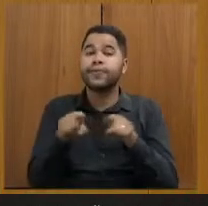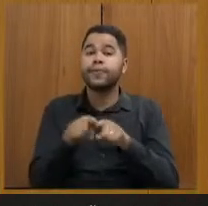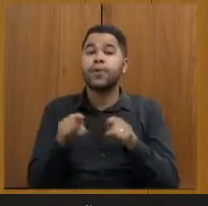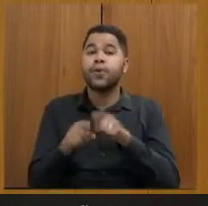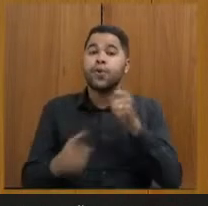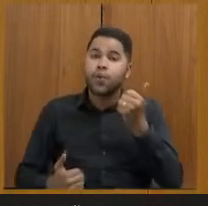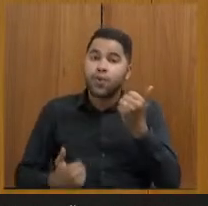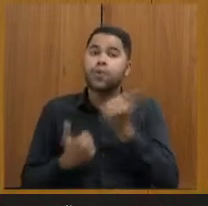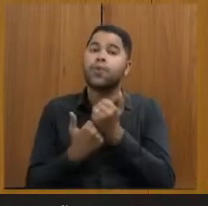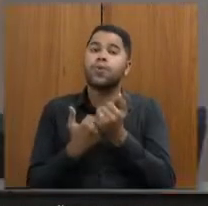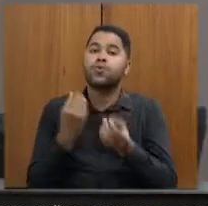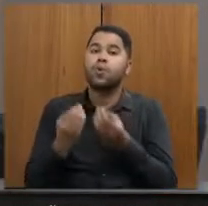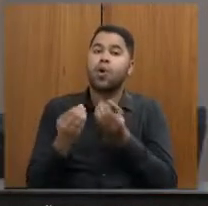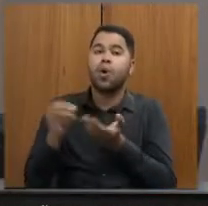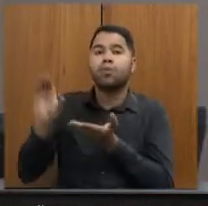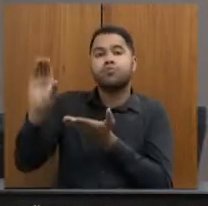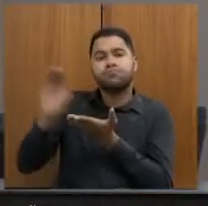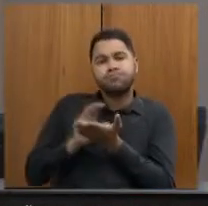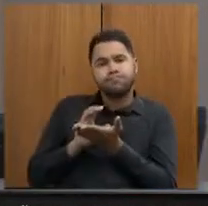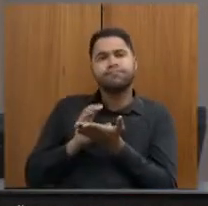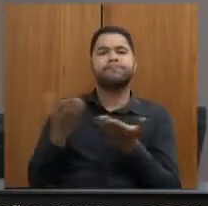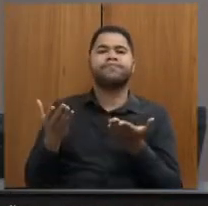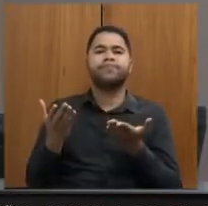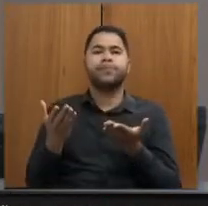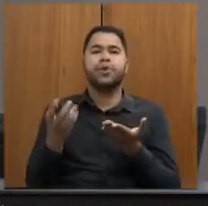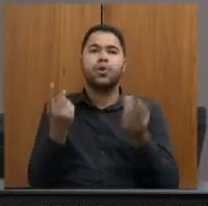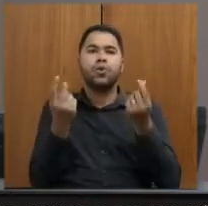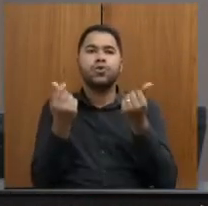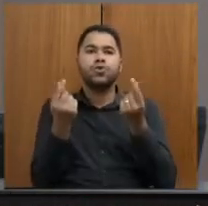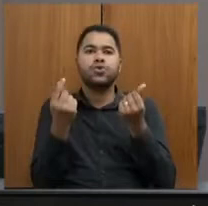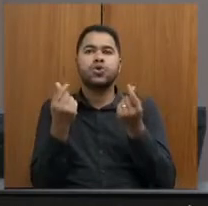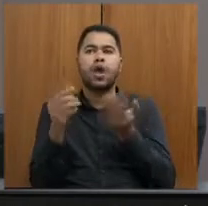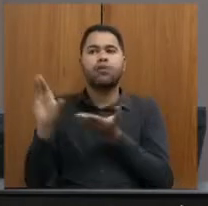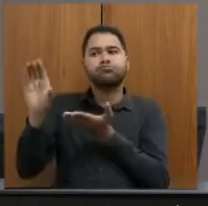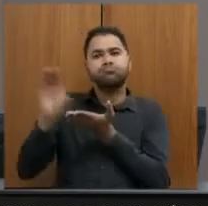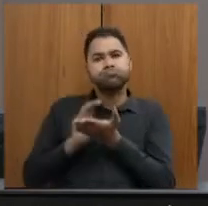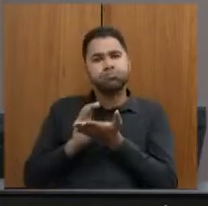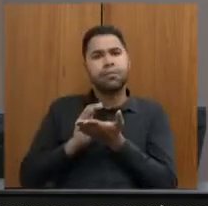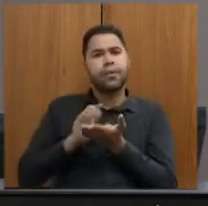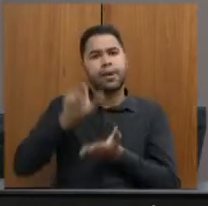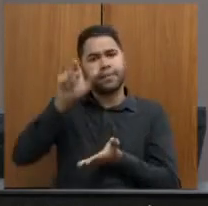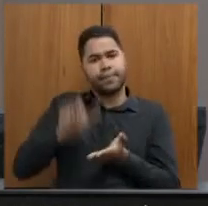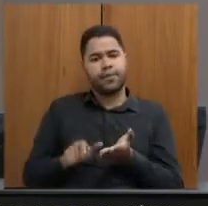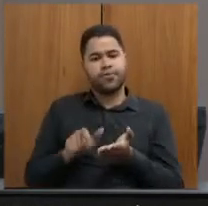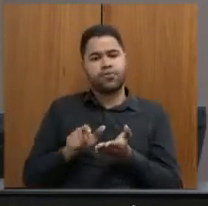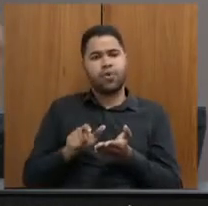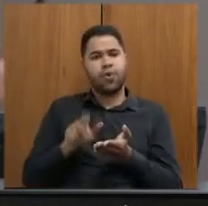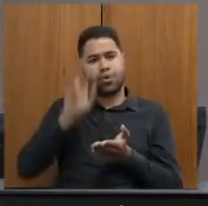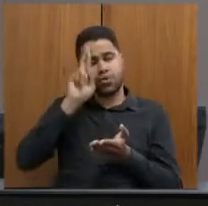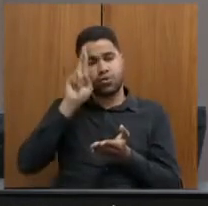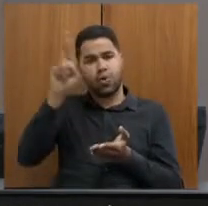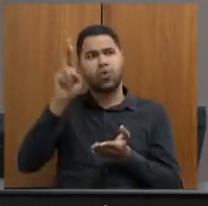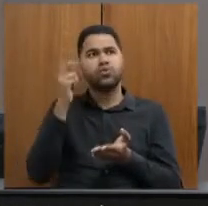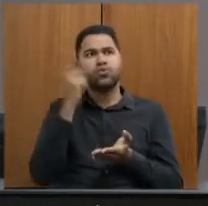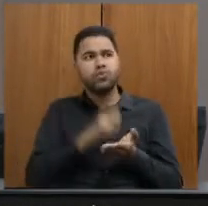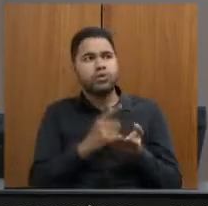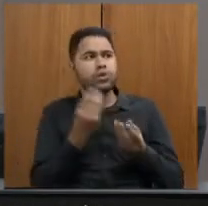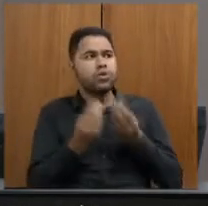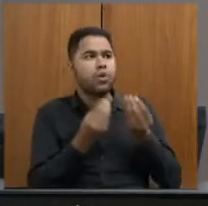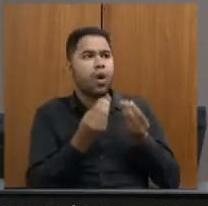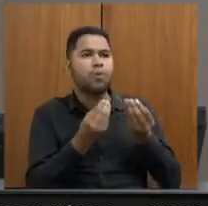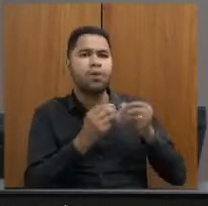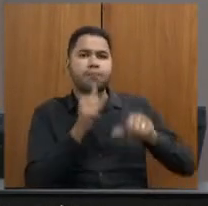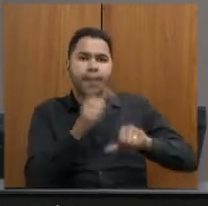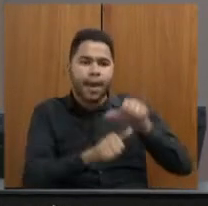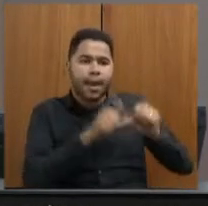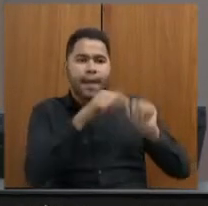através de financiamento quer dizer se um dinheiro que entre preço e produtor para poder ajudar ele é viabilizar essa